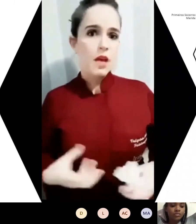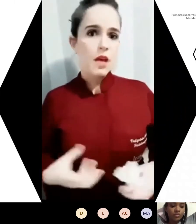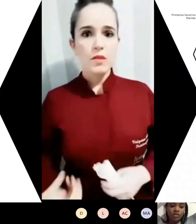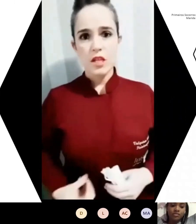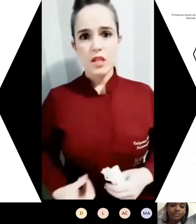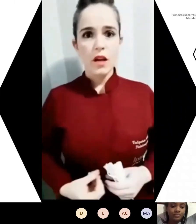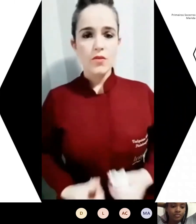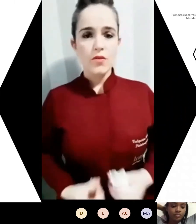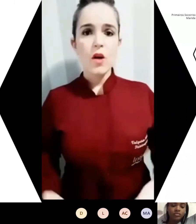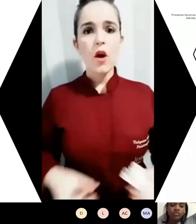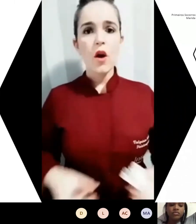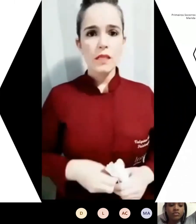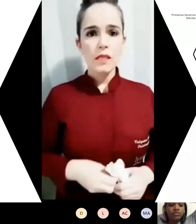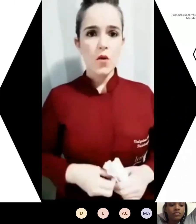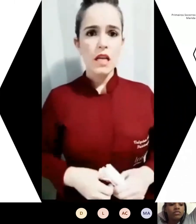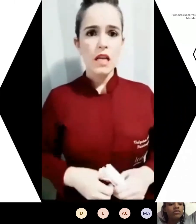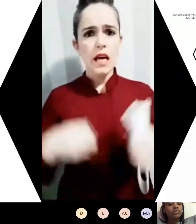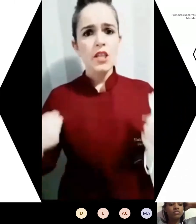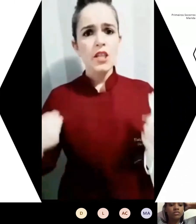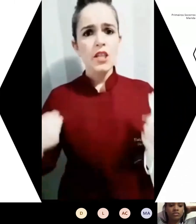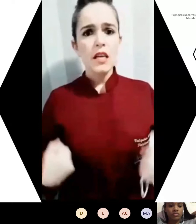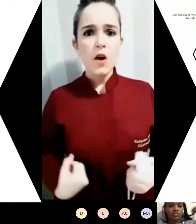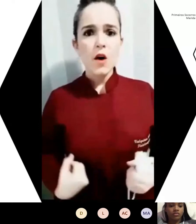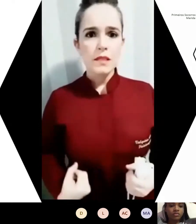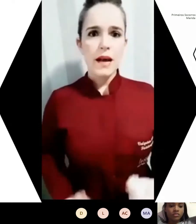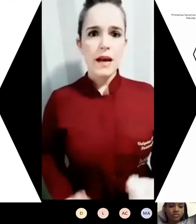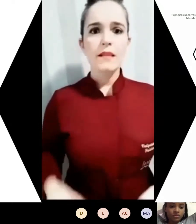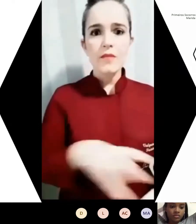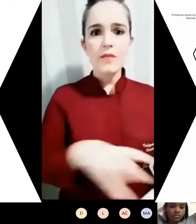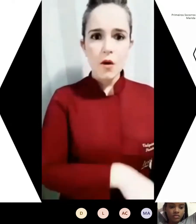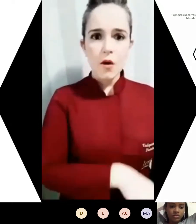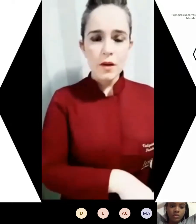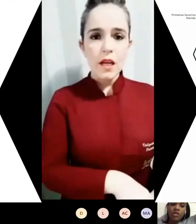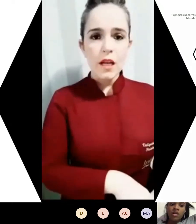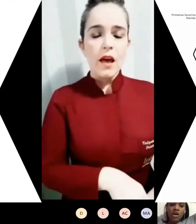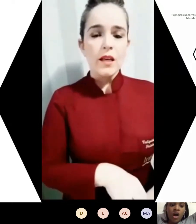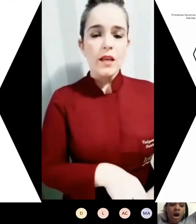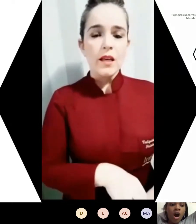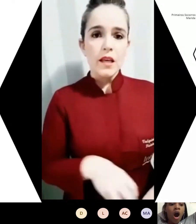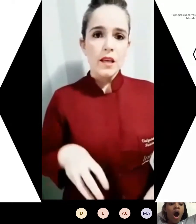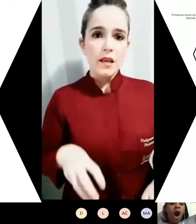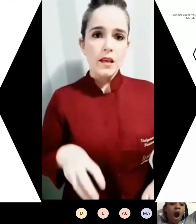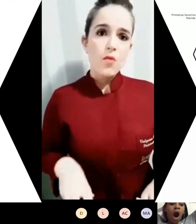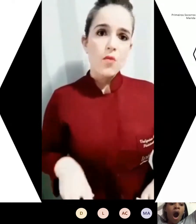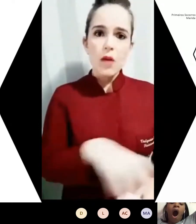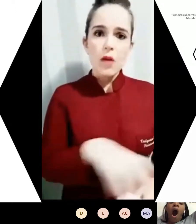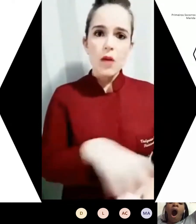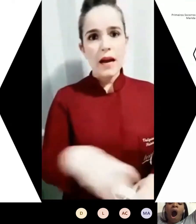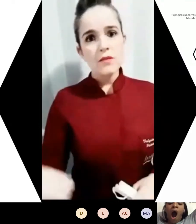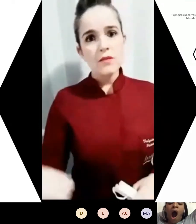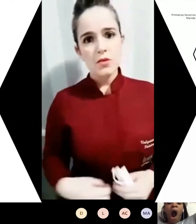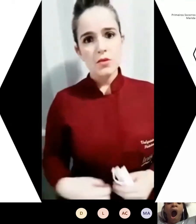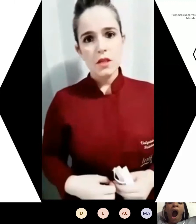você não tem como deixar do lado de fora, coloca numa sacolinha, tira essa roupa separada, lava essa roupa em algum